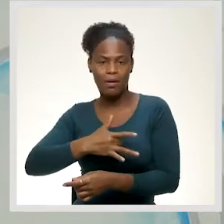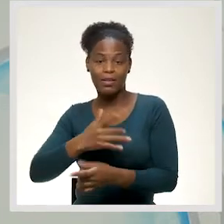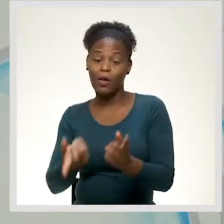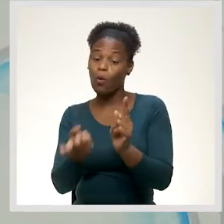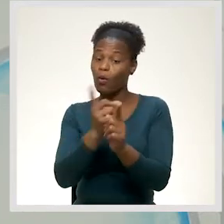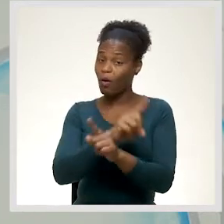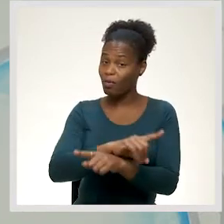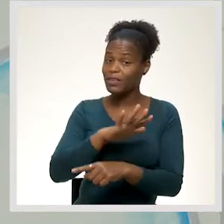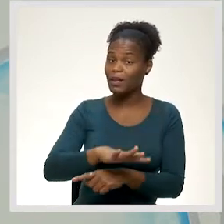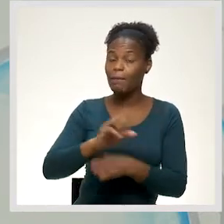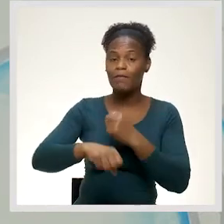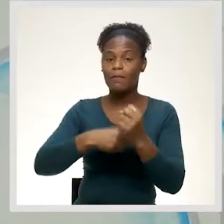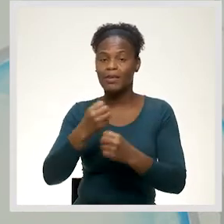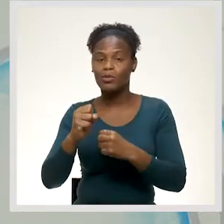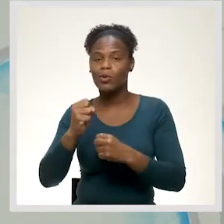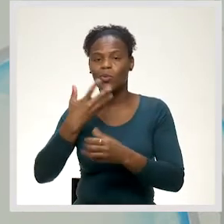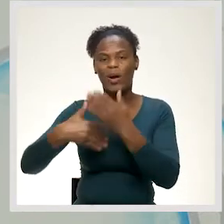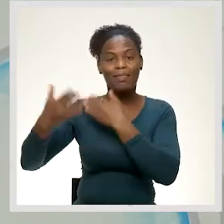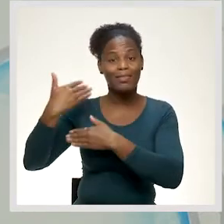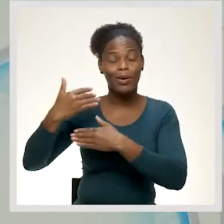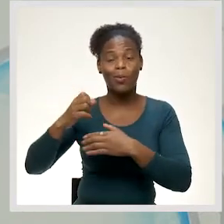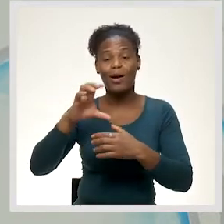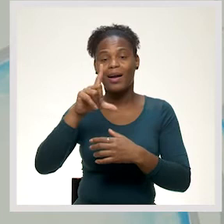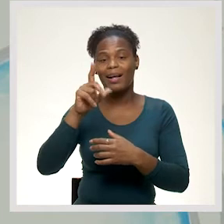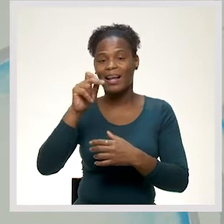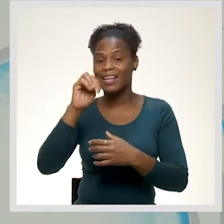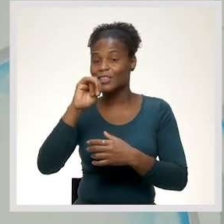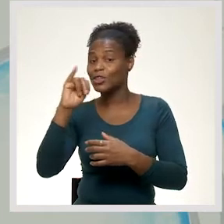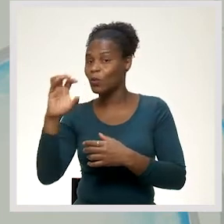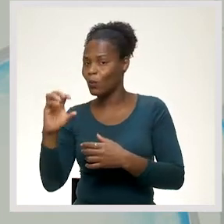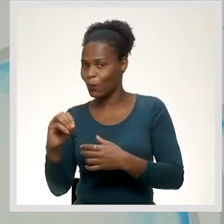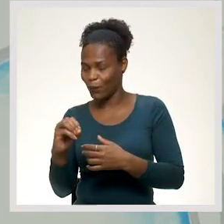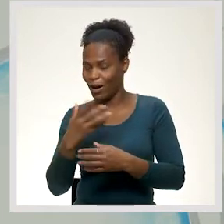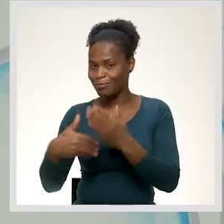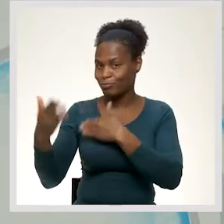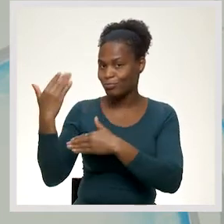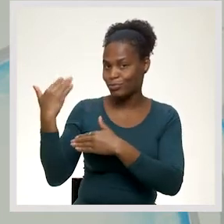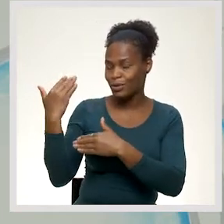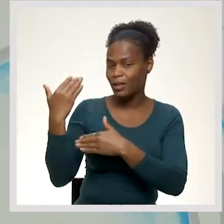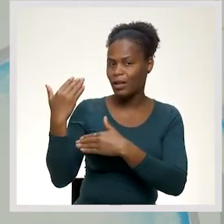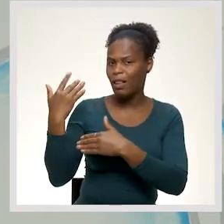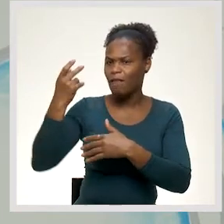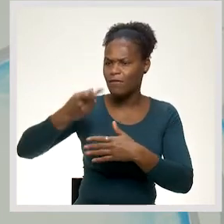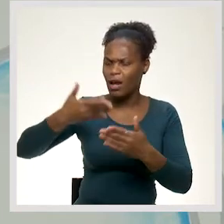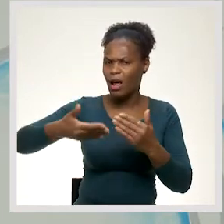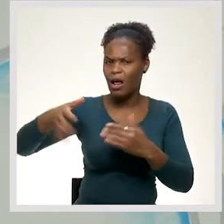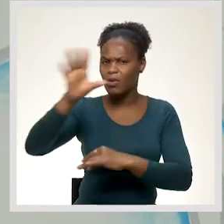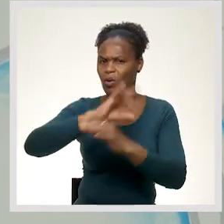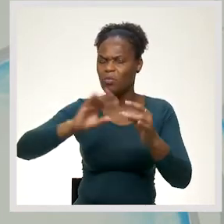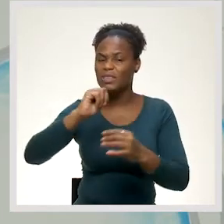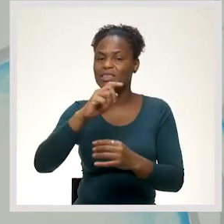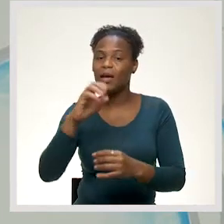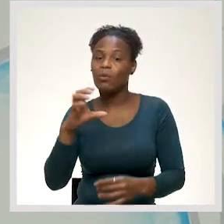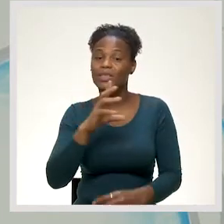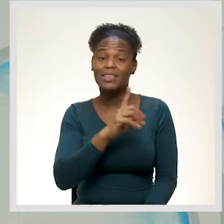oposição ao movimento classicista. A estética classicista dominou a Europa durante os séculos XVI,